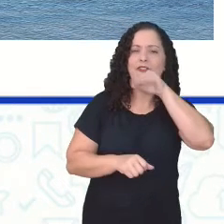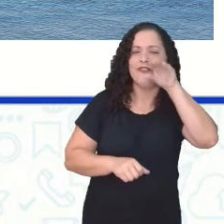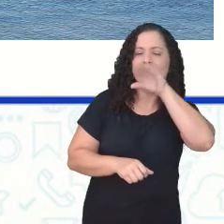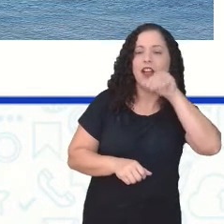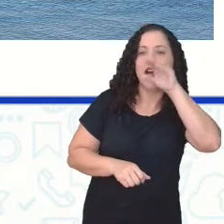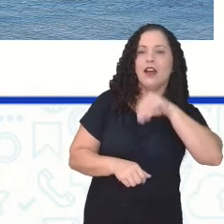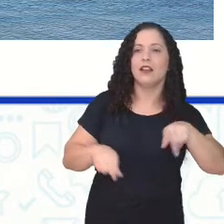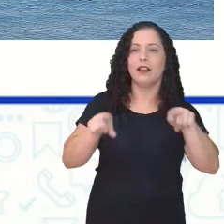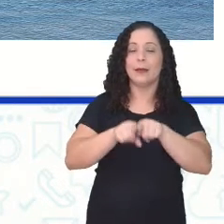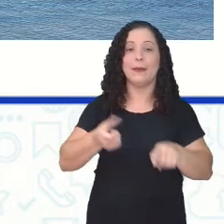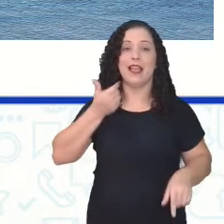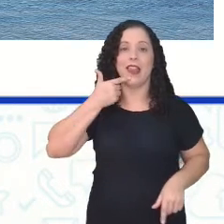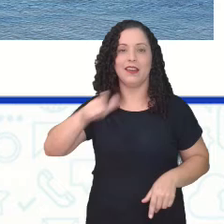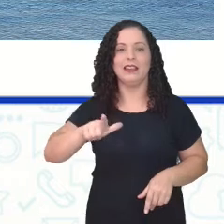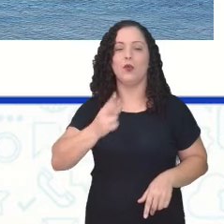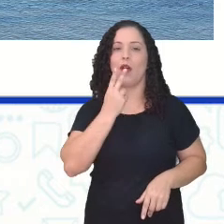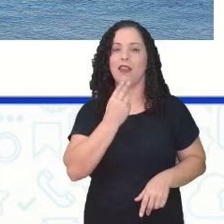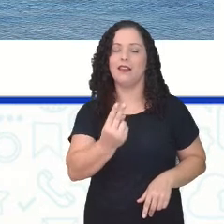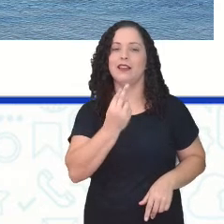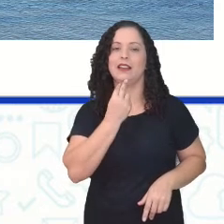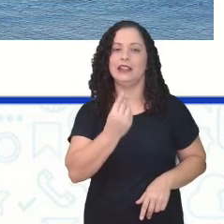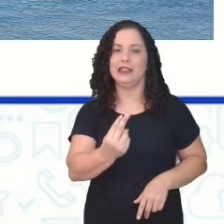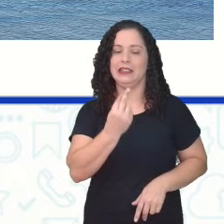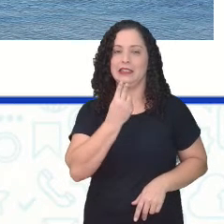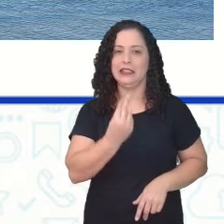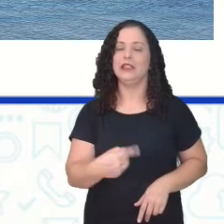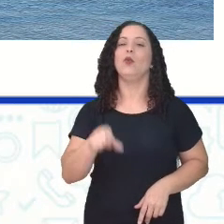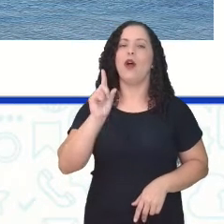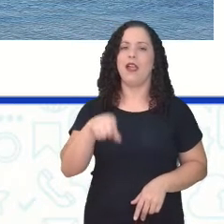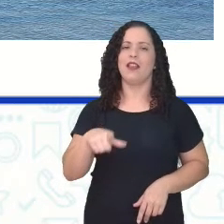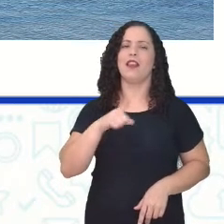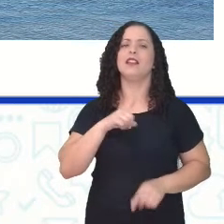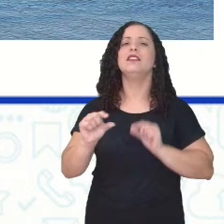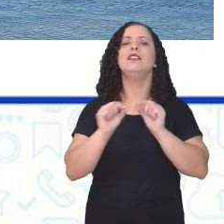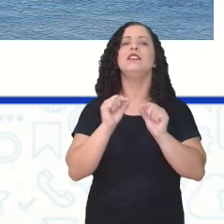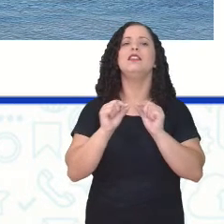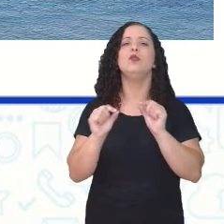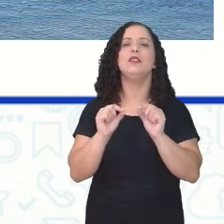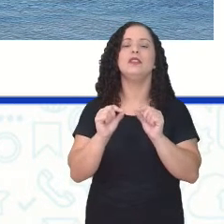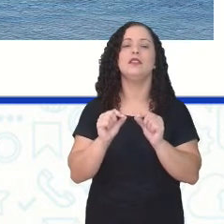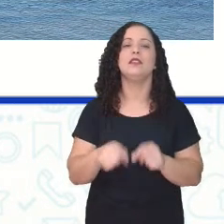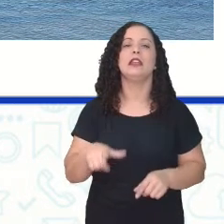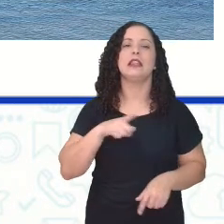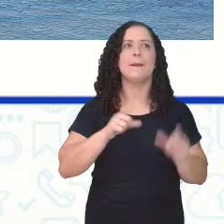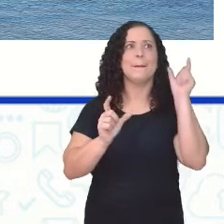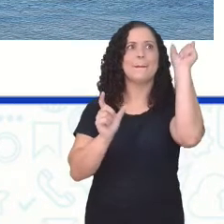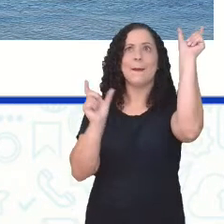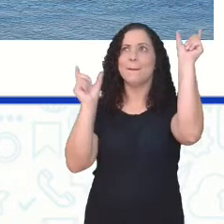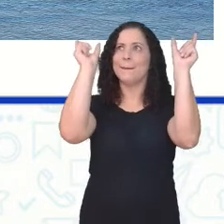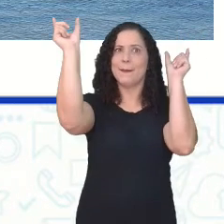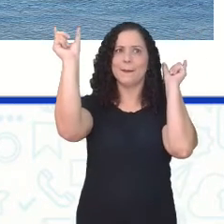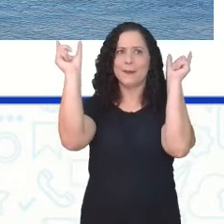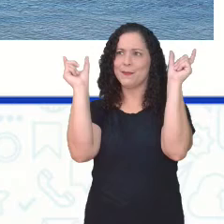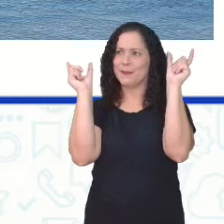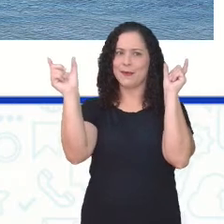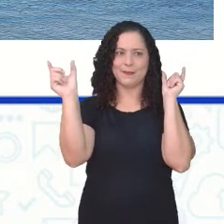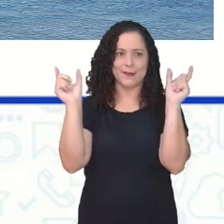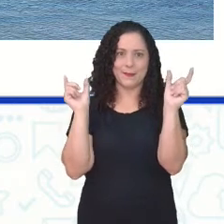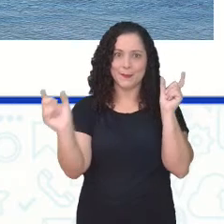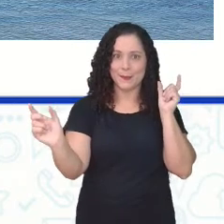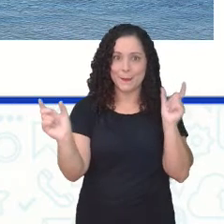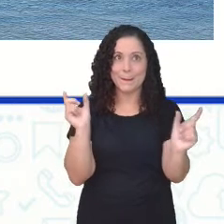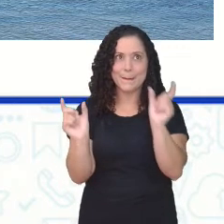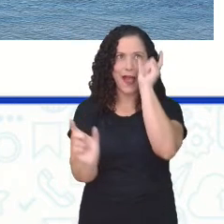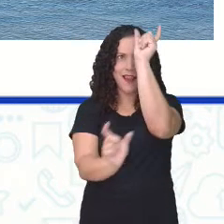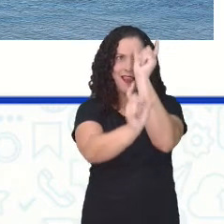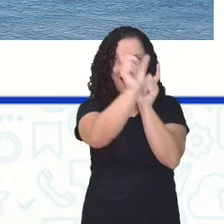a língua, não é? A nossa língua ela é cheia, não é? Ela é um conjunto de sinais estabelecidos por